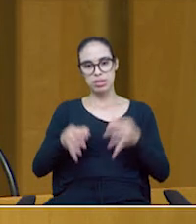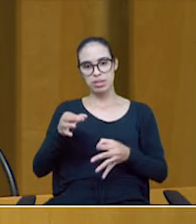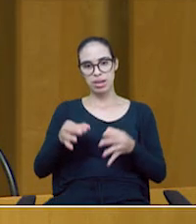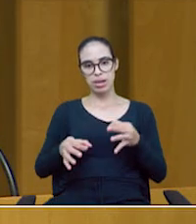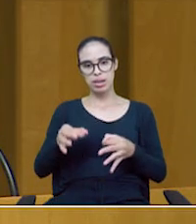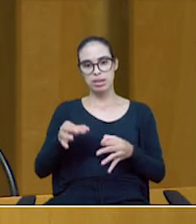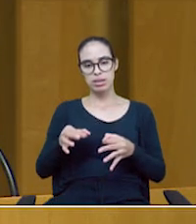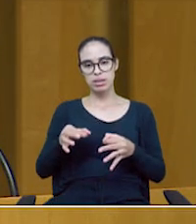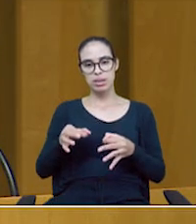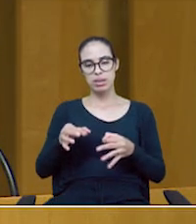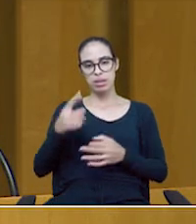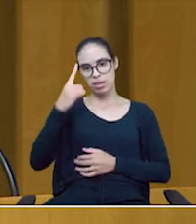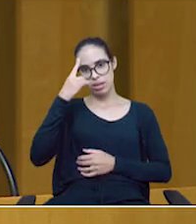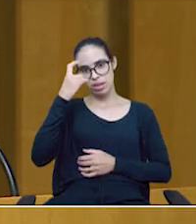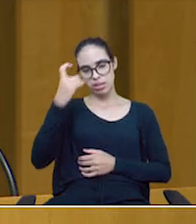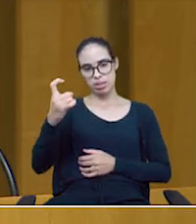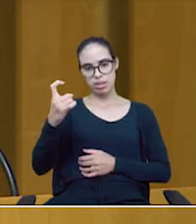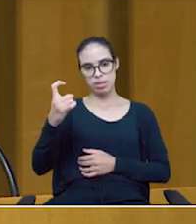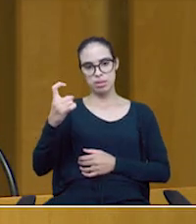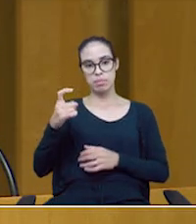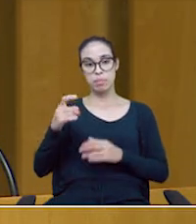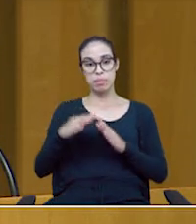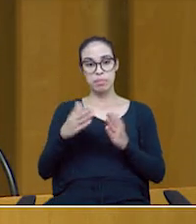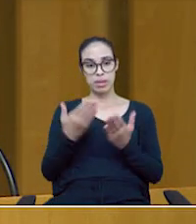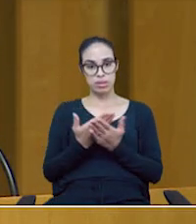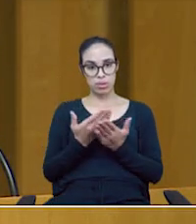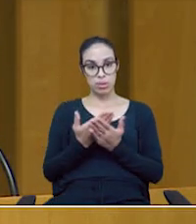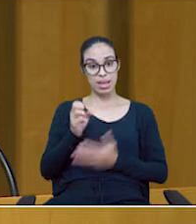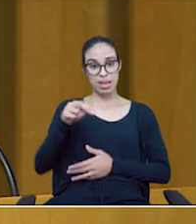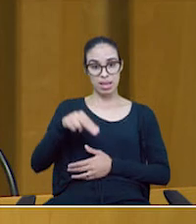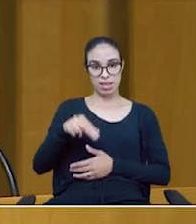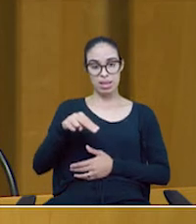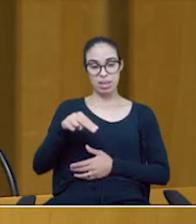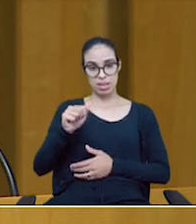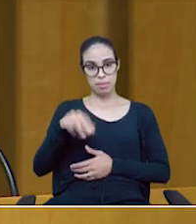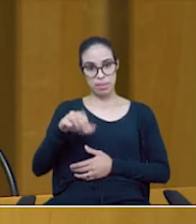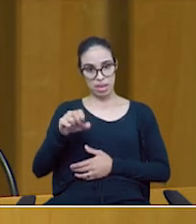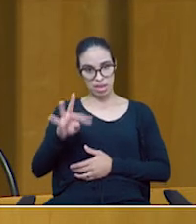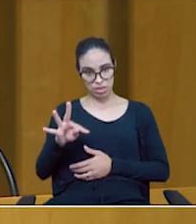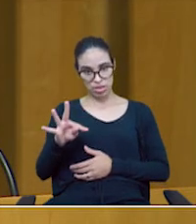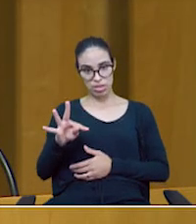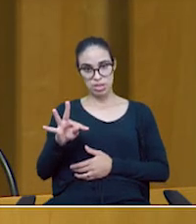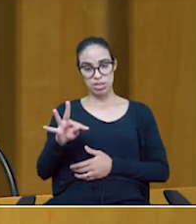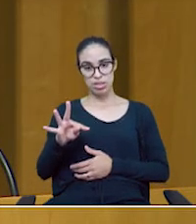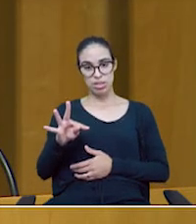idealizado pela Escola Nacional de Formação e Aperfeiçoamento de Magistrados do Trabalho, a